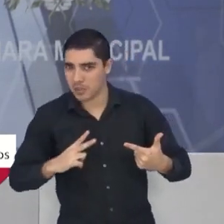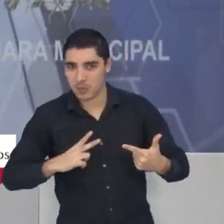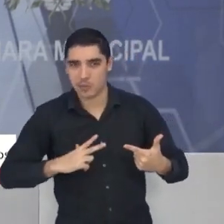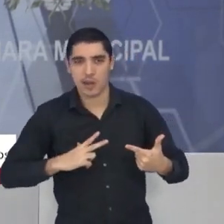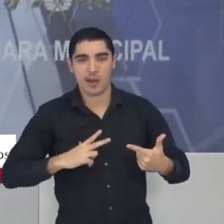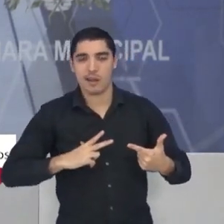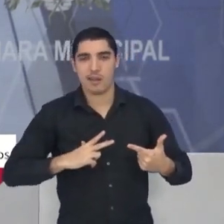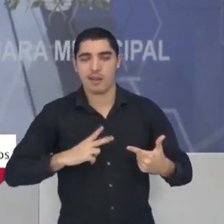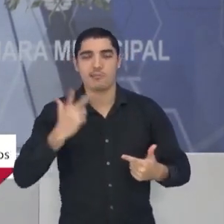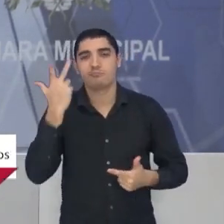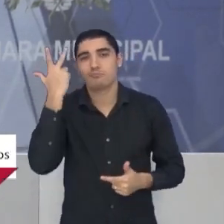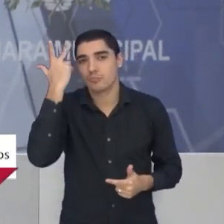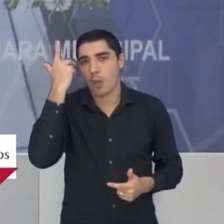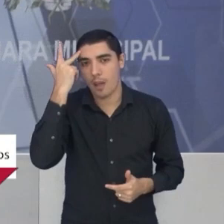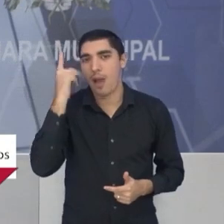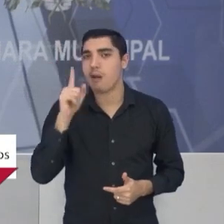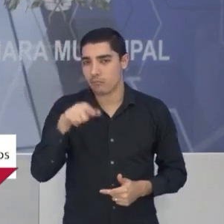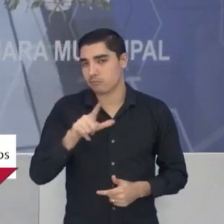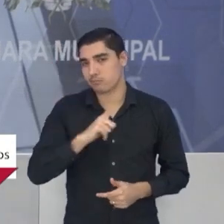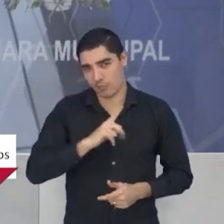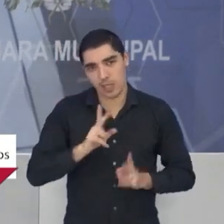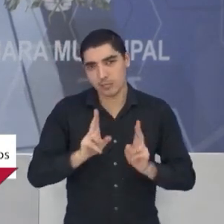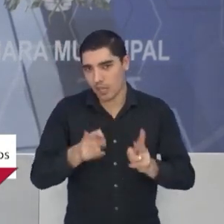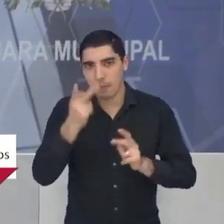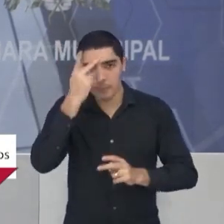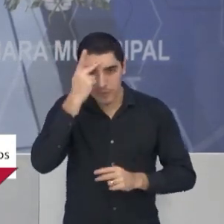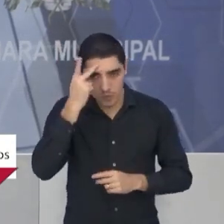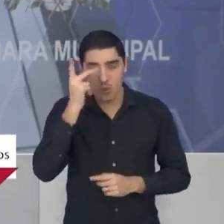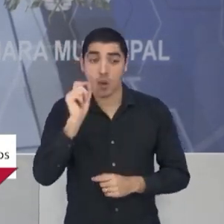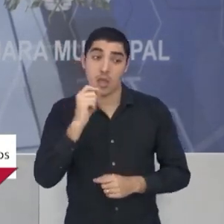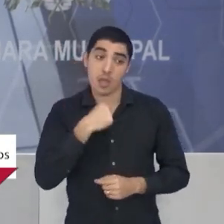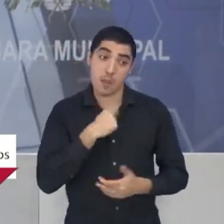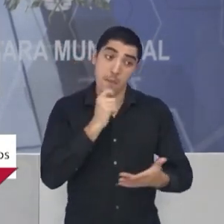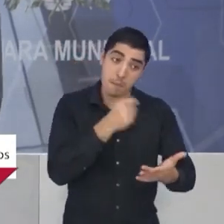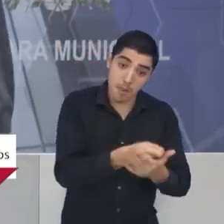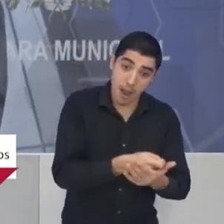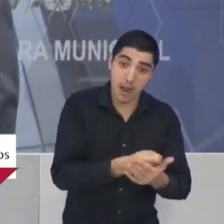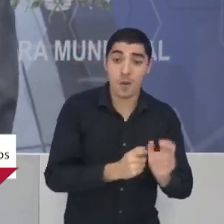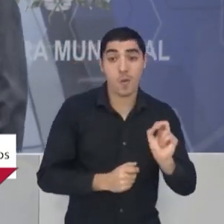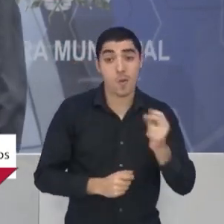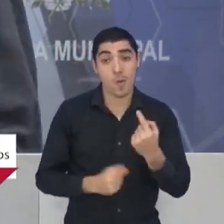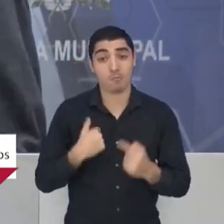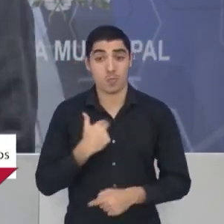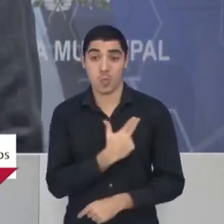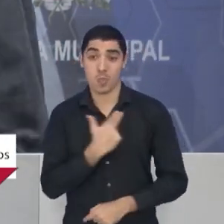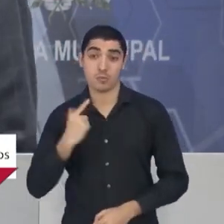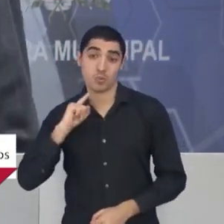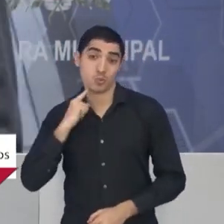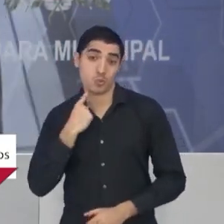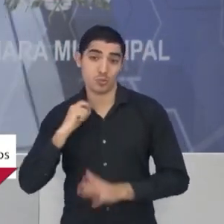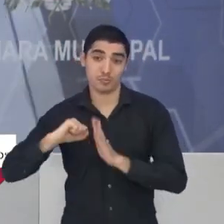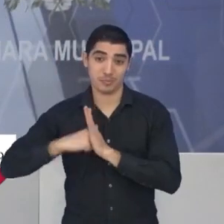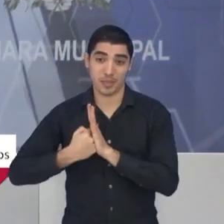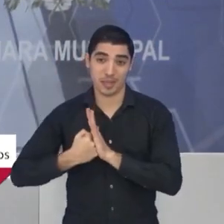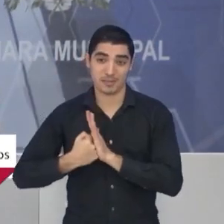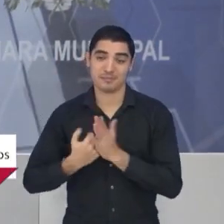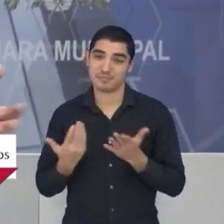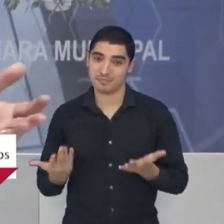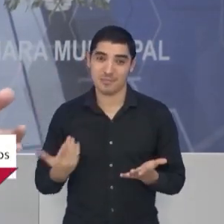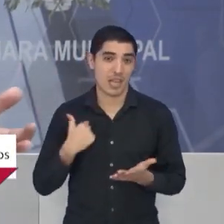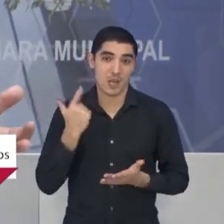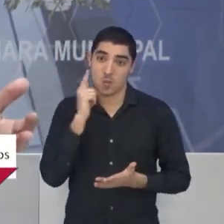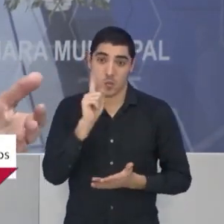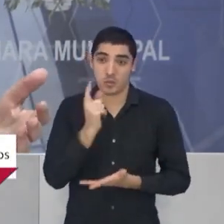elas são expressivas então ou você paga você fica com chamado nome sujo na praça e não consegue mais